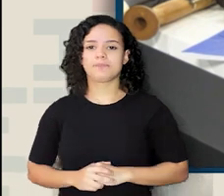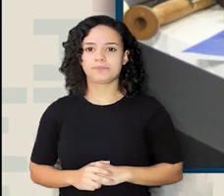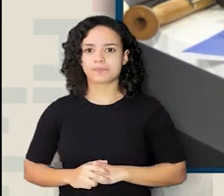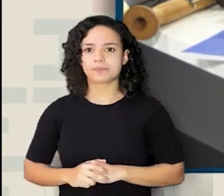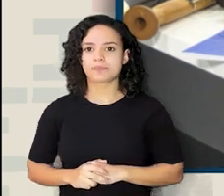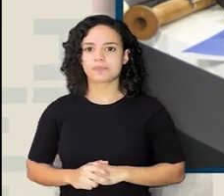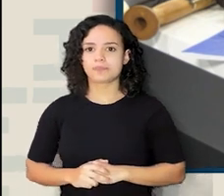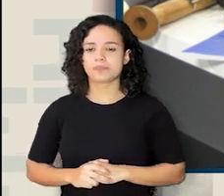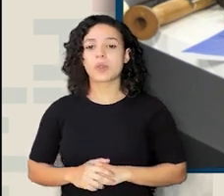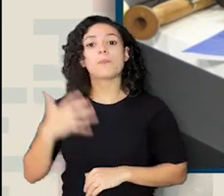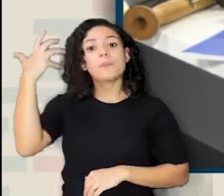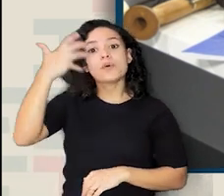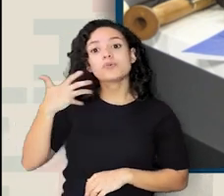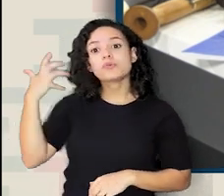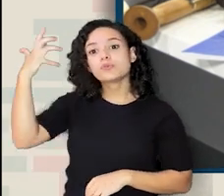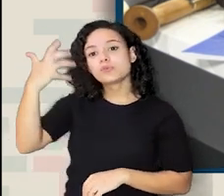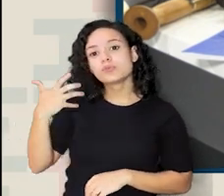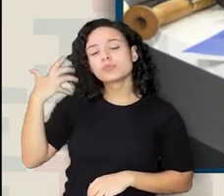exemplo,